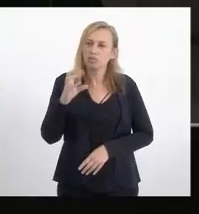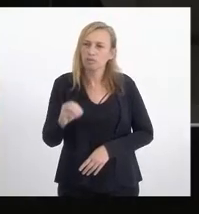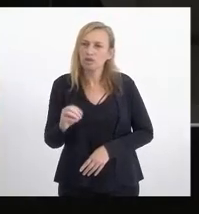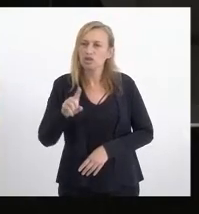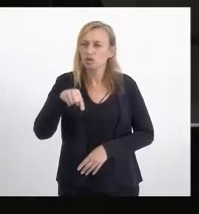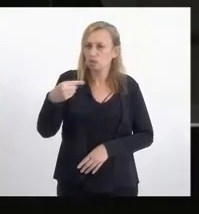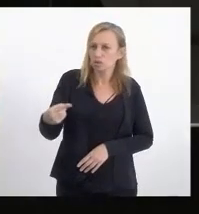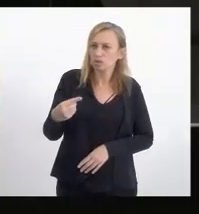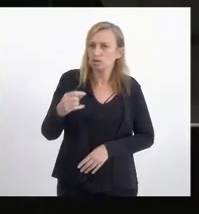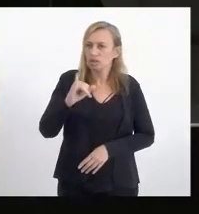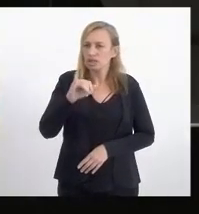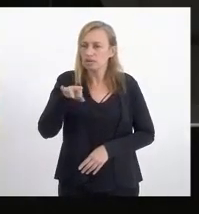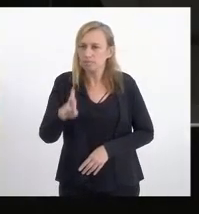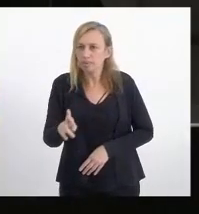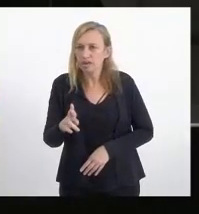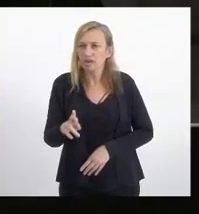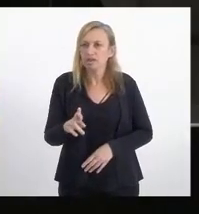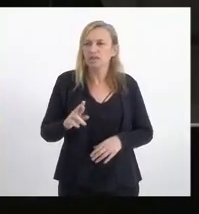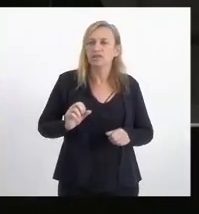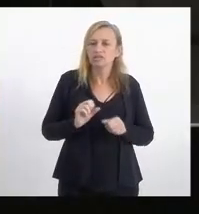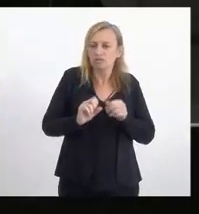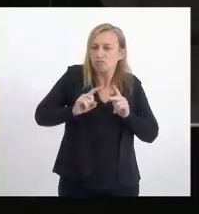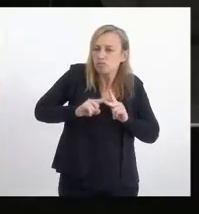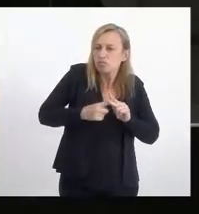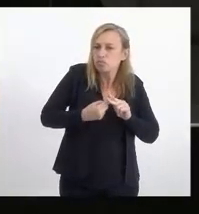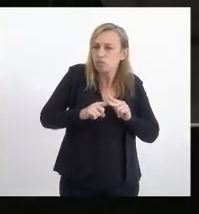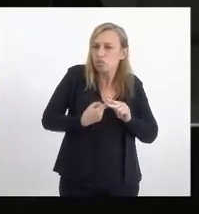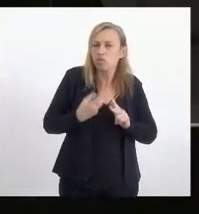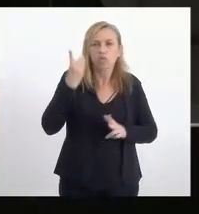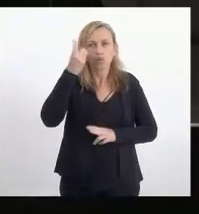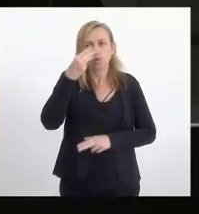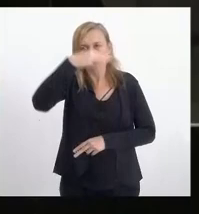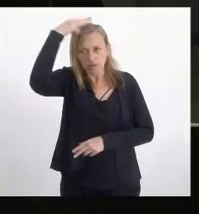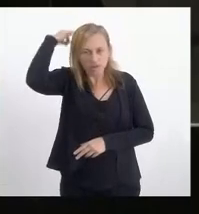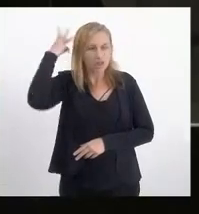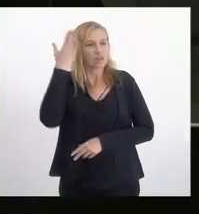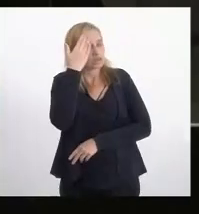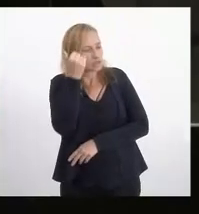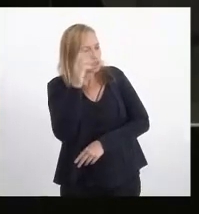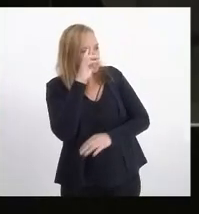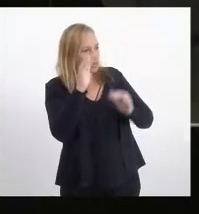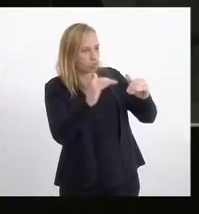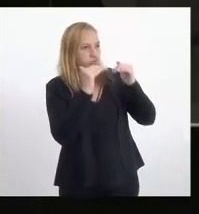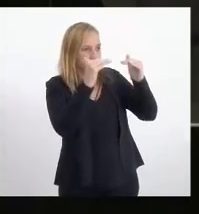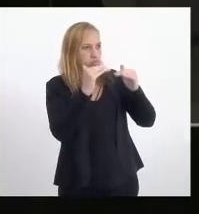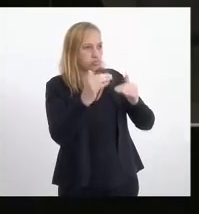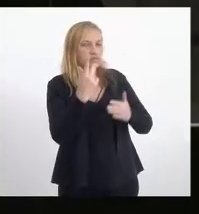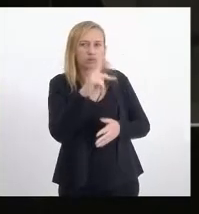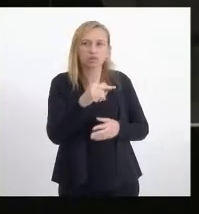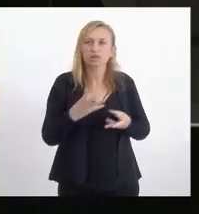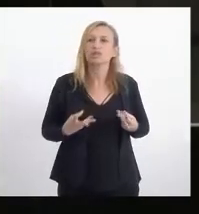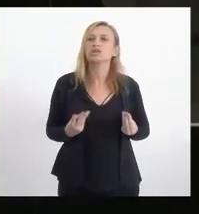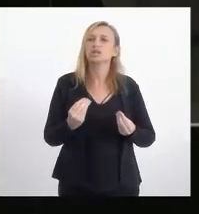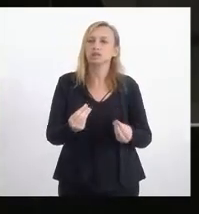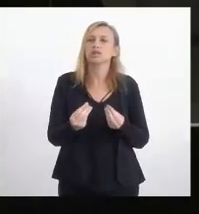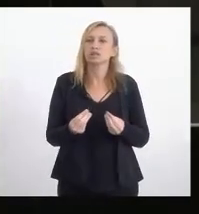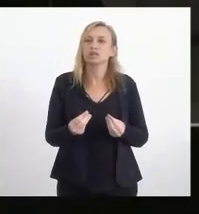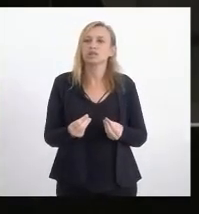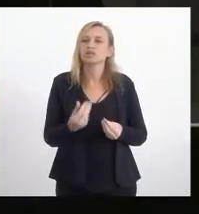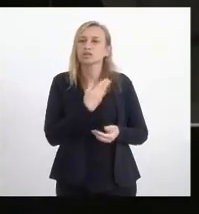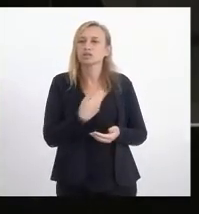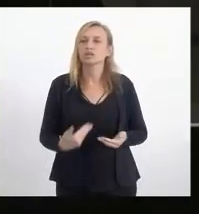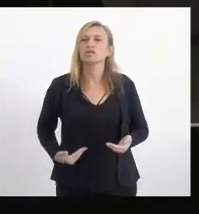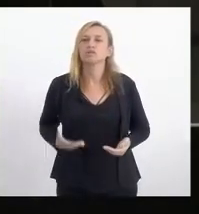Alberto e outros ímpar de fazer correções Deputado Márcio Pacheco e eu sei que vossa excelência com a sua sensibilidade o